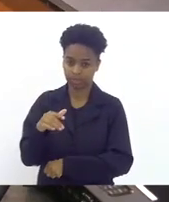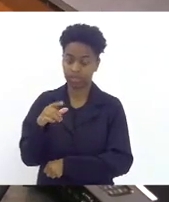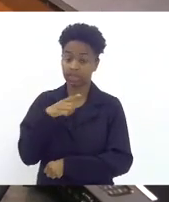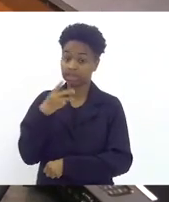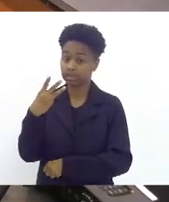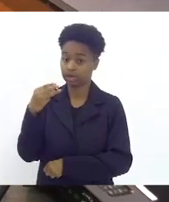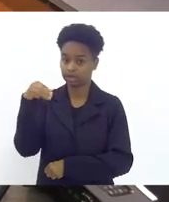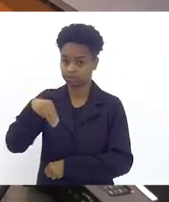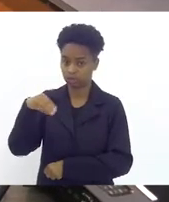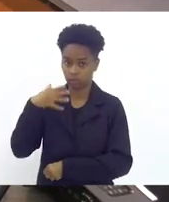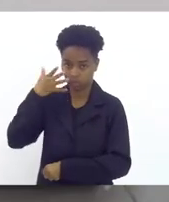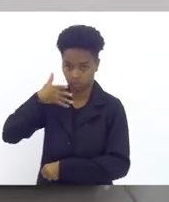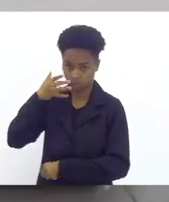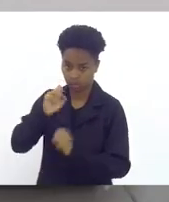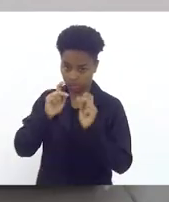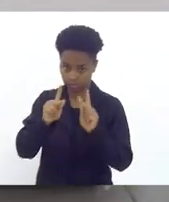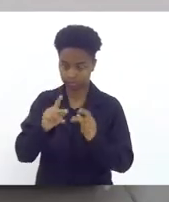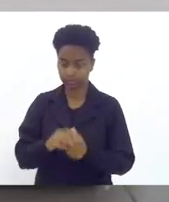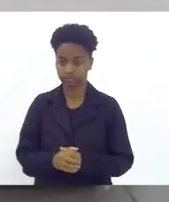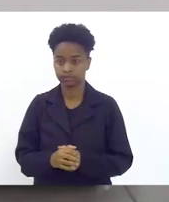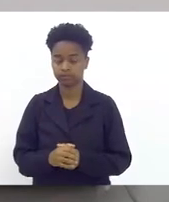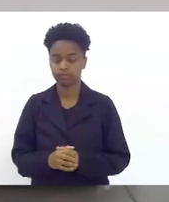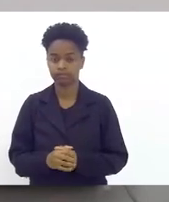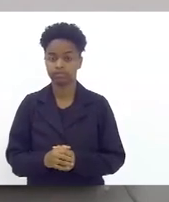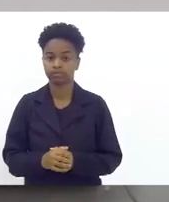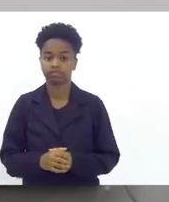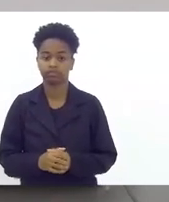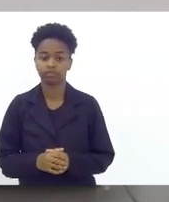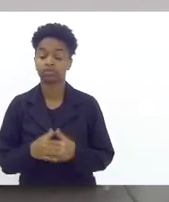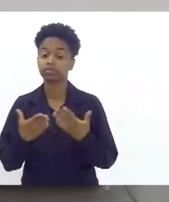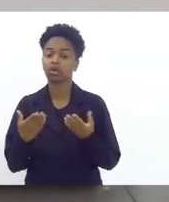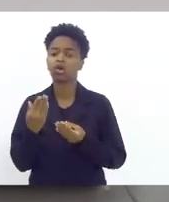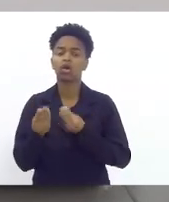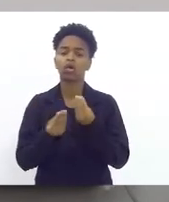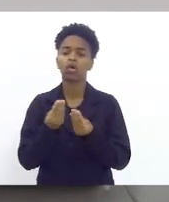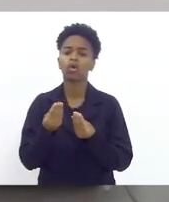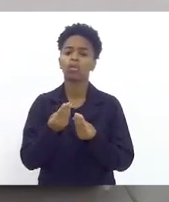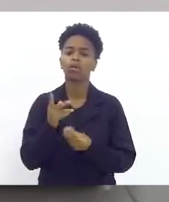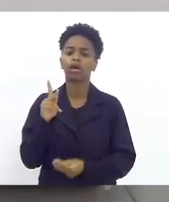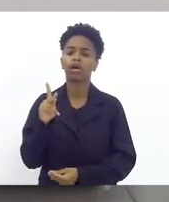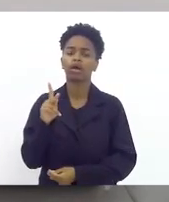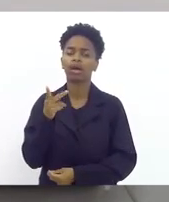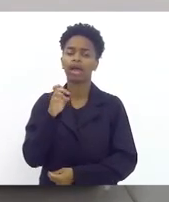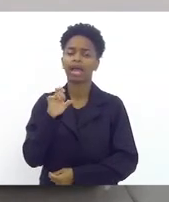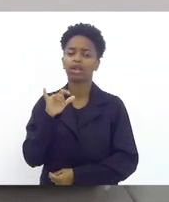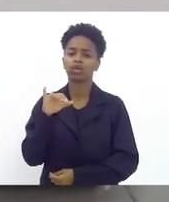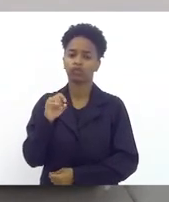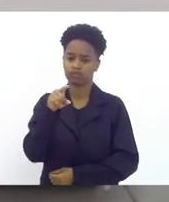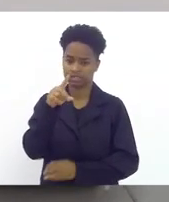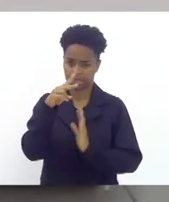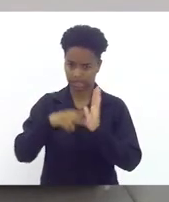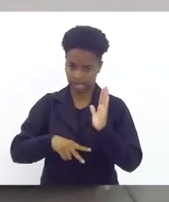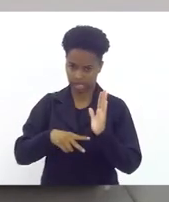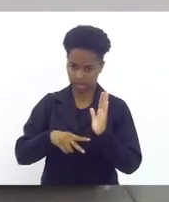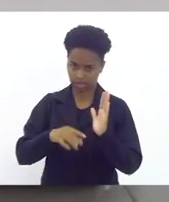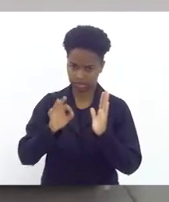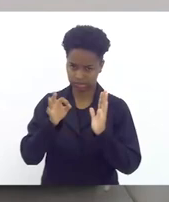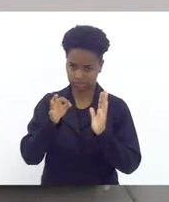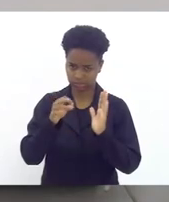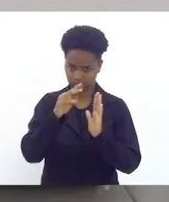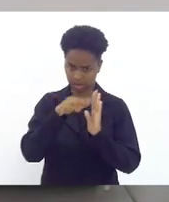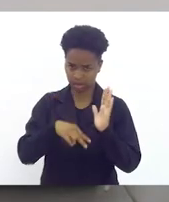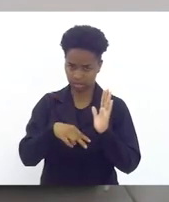minutos então bom tem o como é que é o Hélio grossman você vai ler o Alba